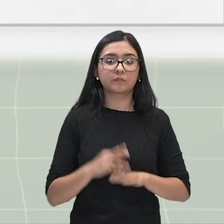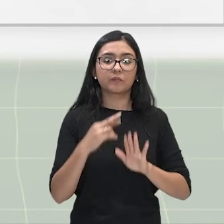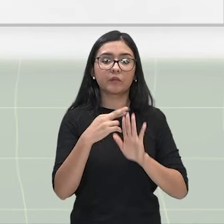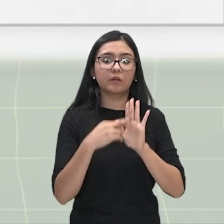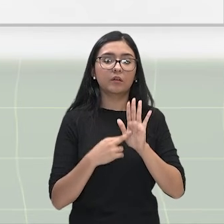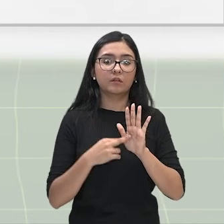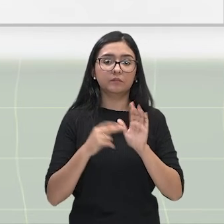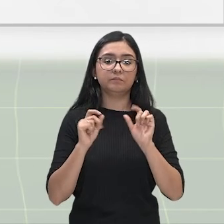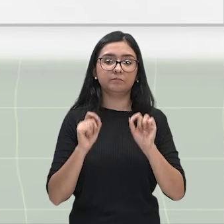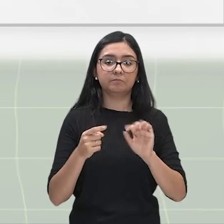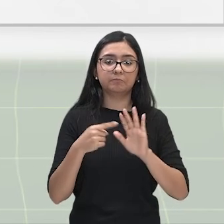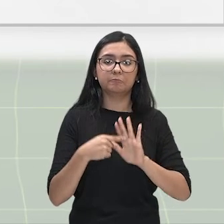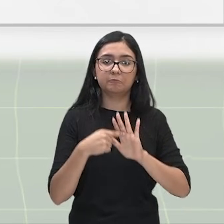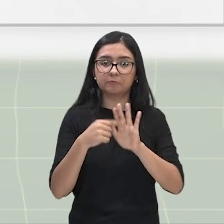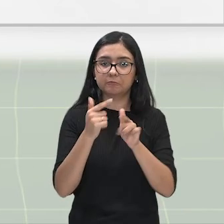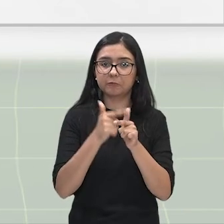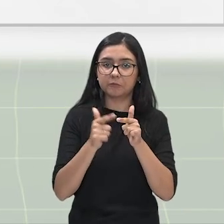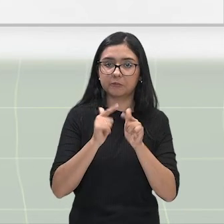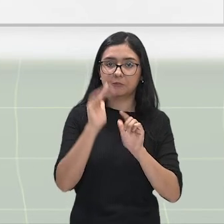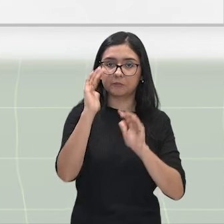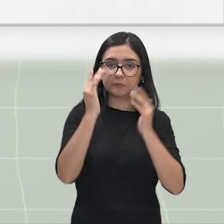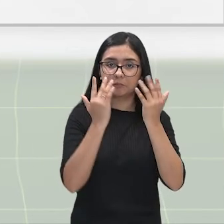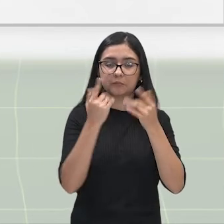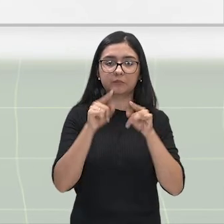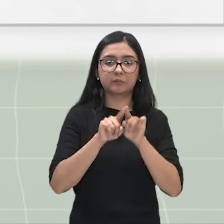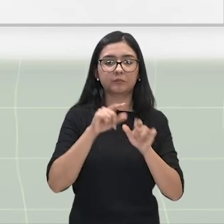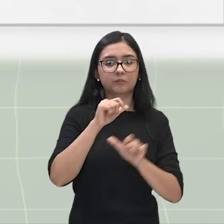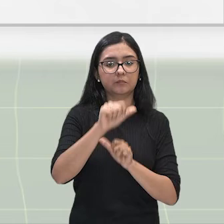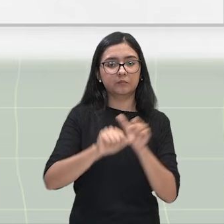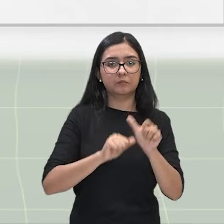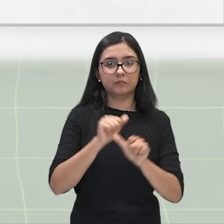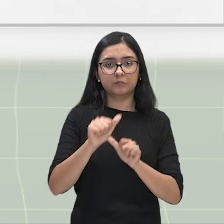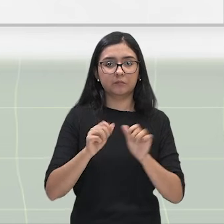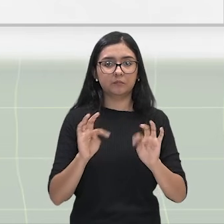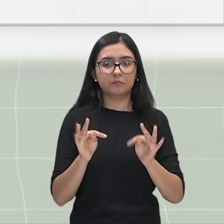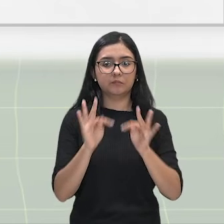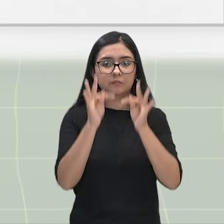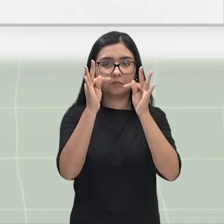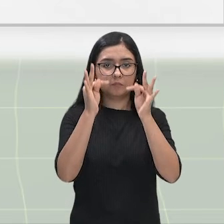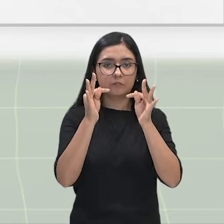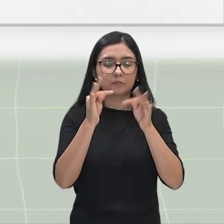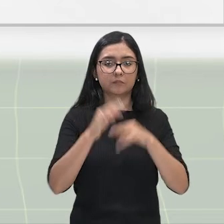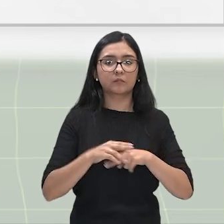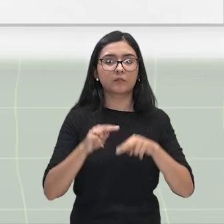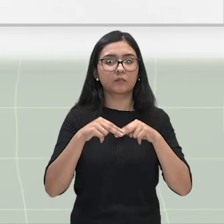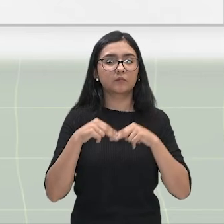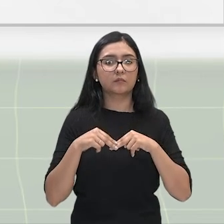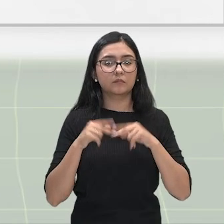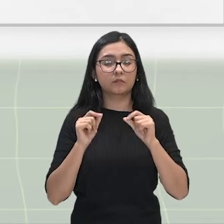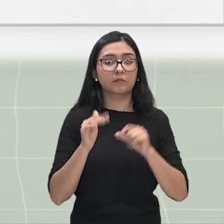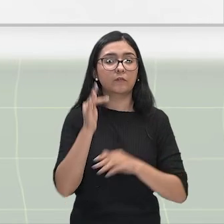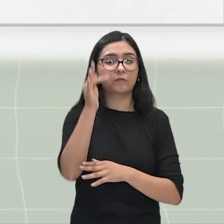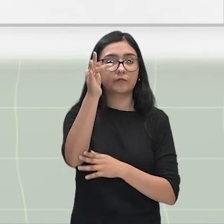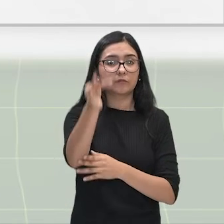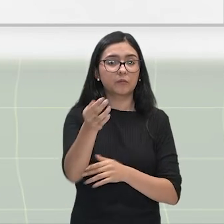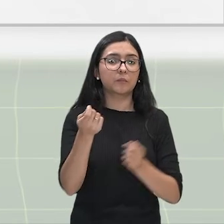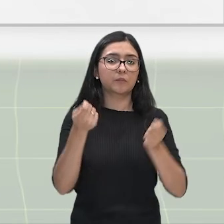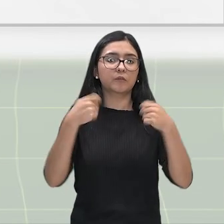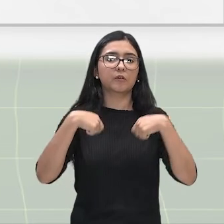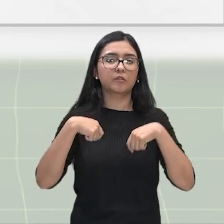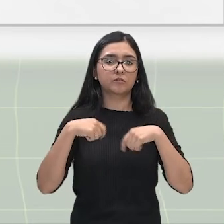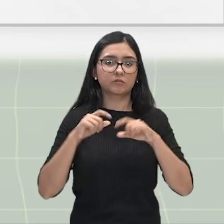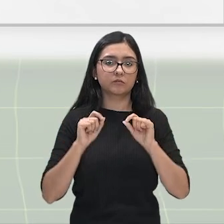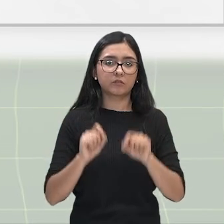destaca a crise climática e a transformação tecnológica como fatores que, no futuro, podem